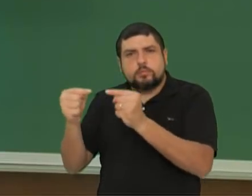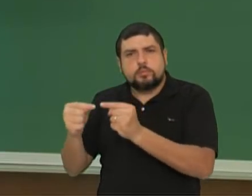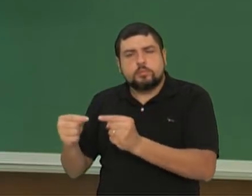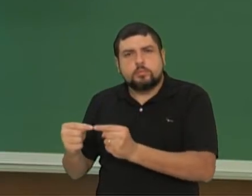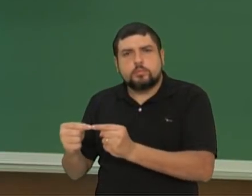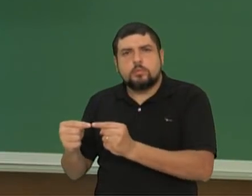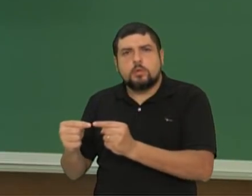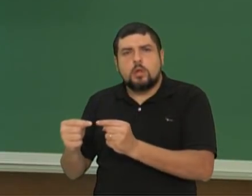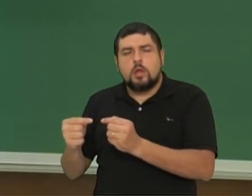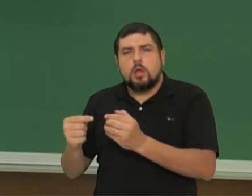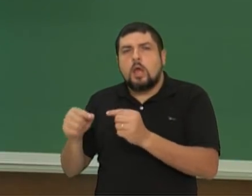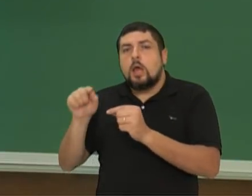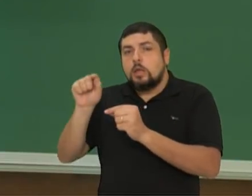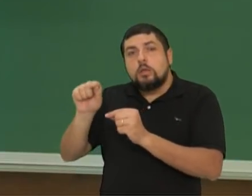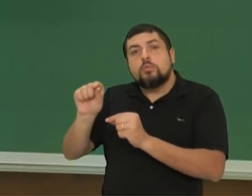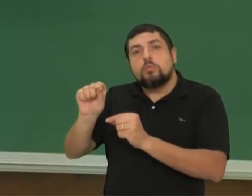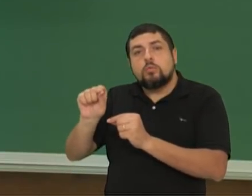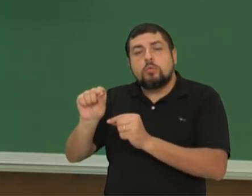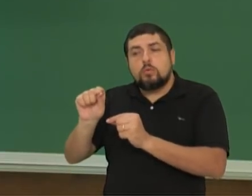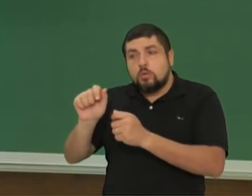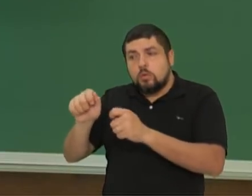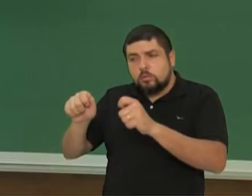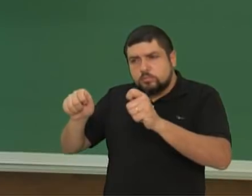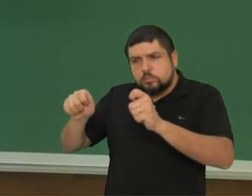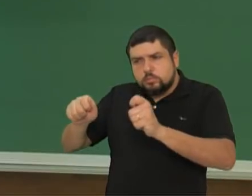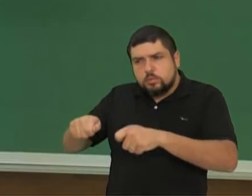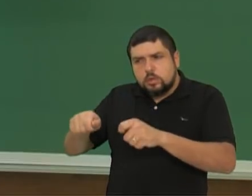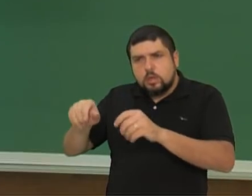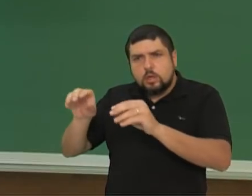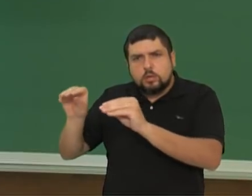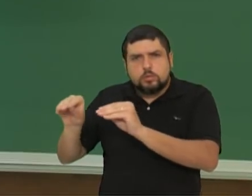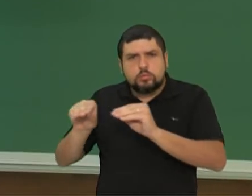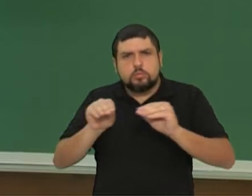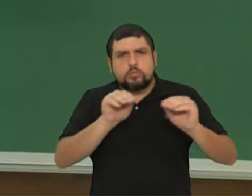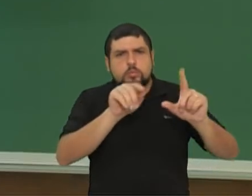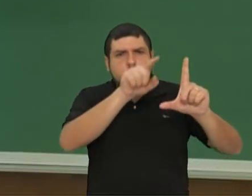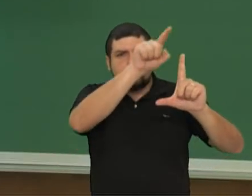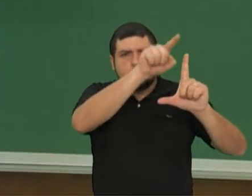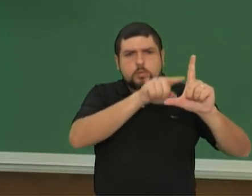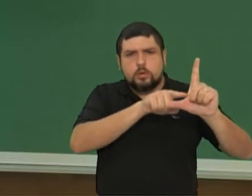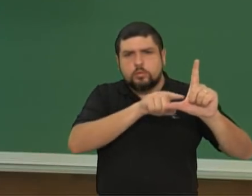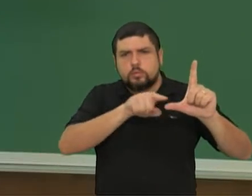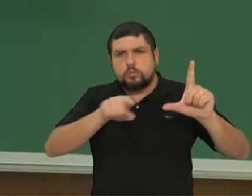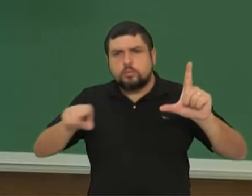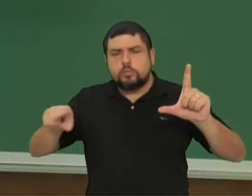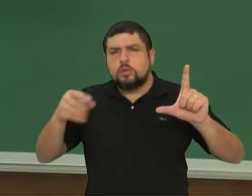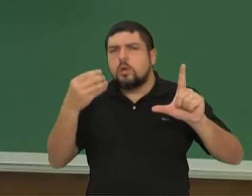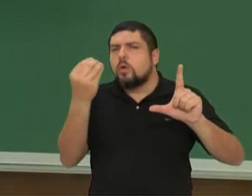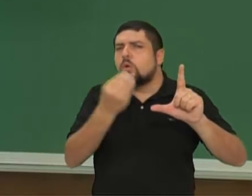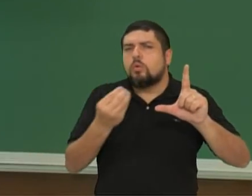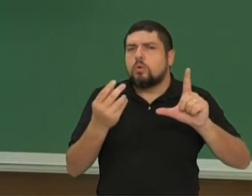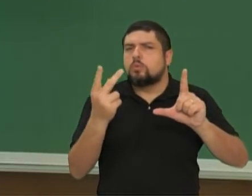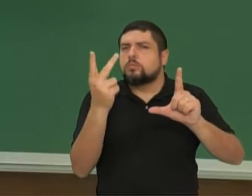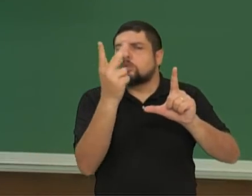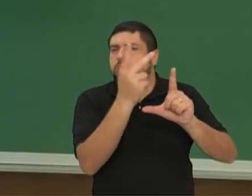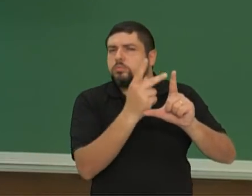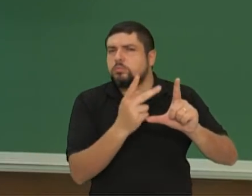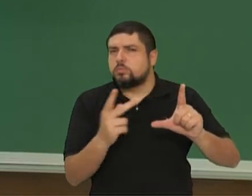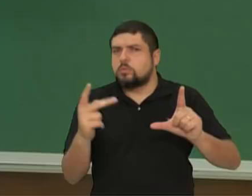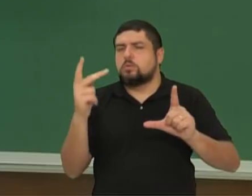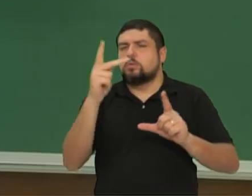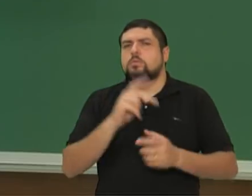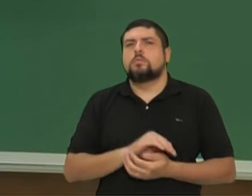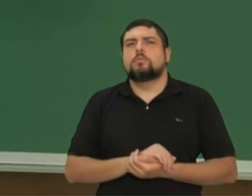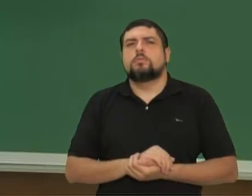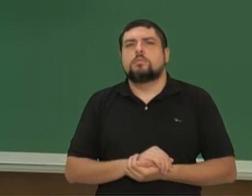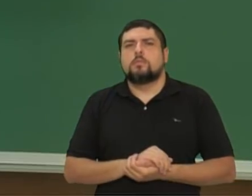o desenho, qual é o gráfico dessa função no plano cartesiano. Aqui você tem 2 coordenadas em cada